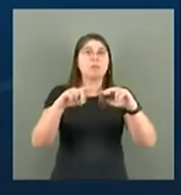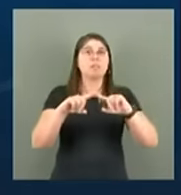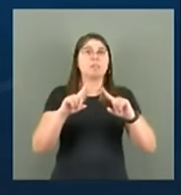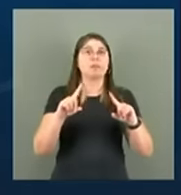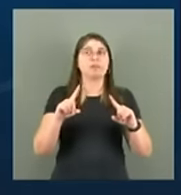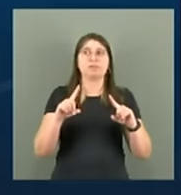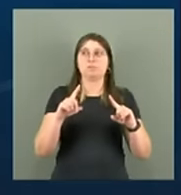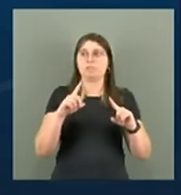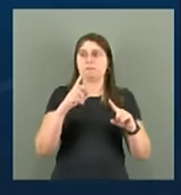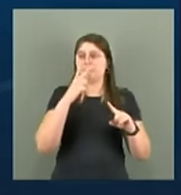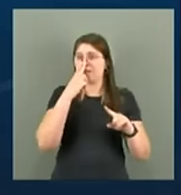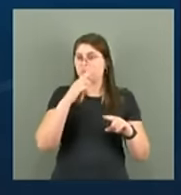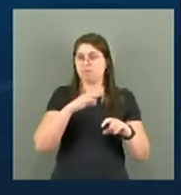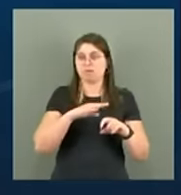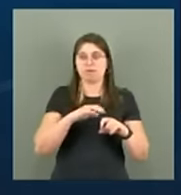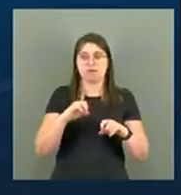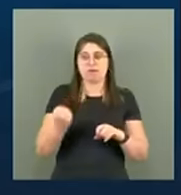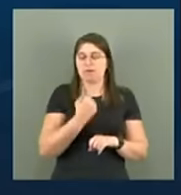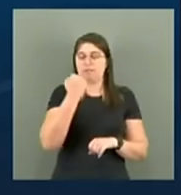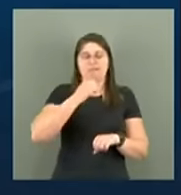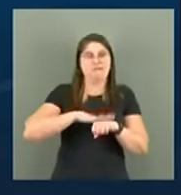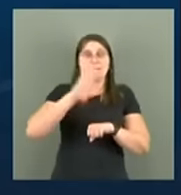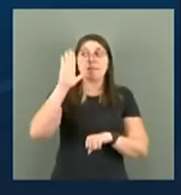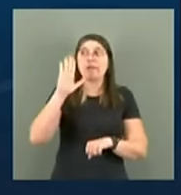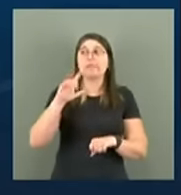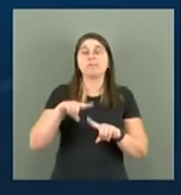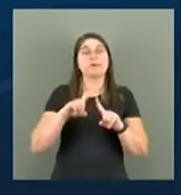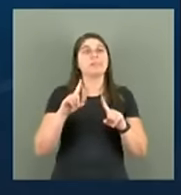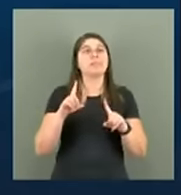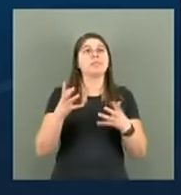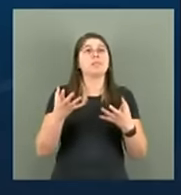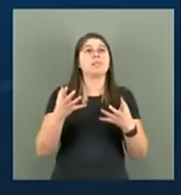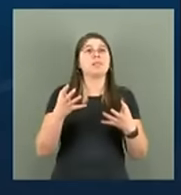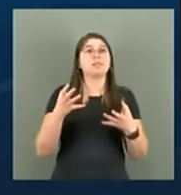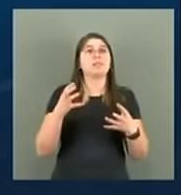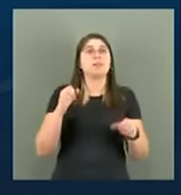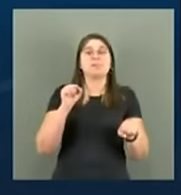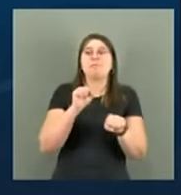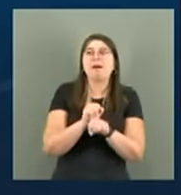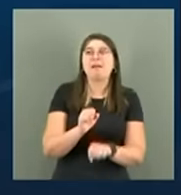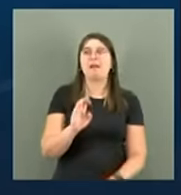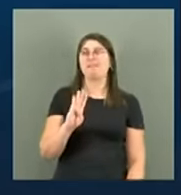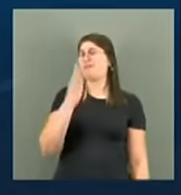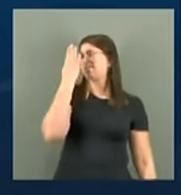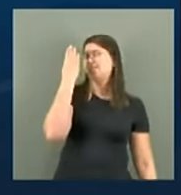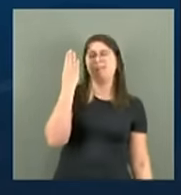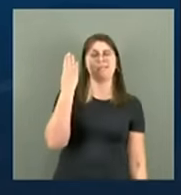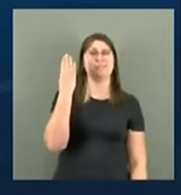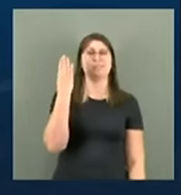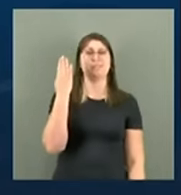do que vocês pensam, tá? E eu queria que parasse um pouquinho algumas hipocrisias, cara, que tem aí, porque